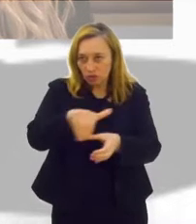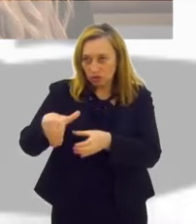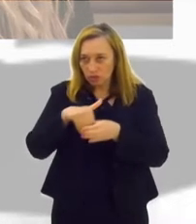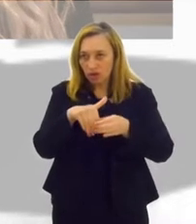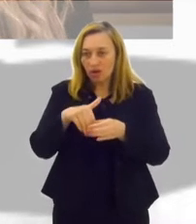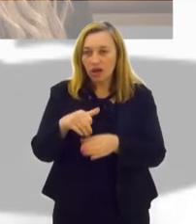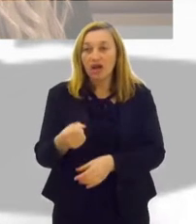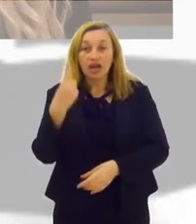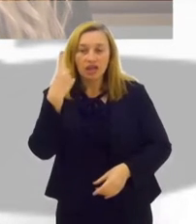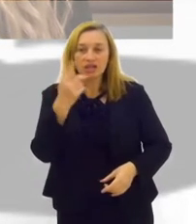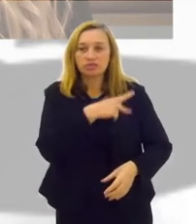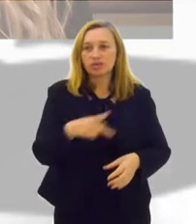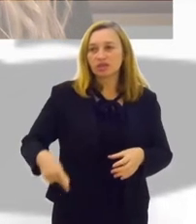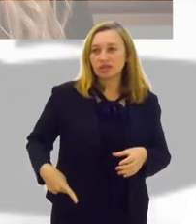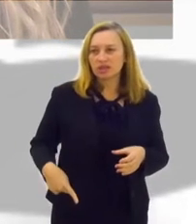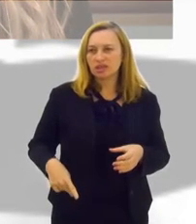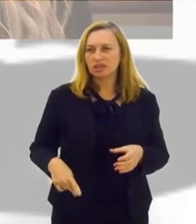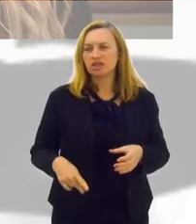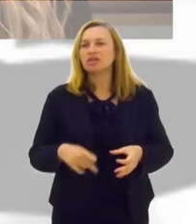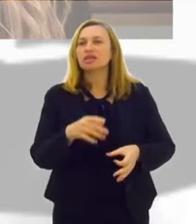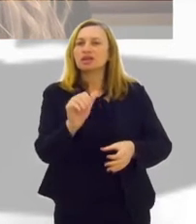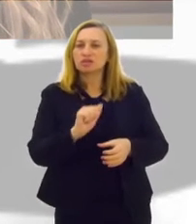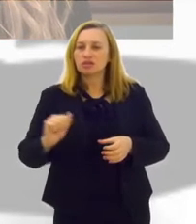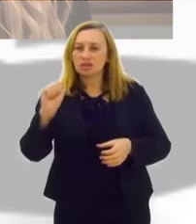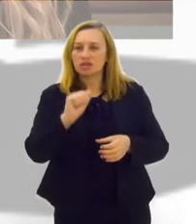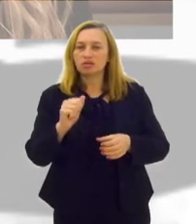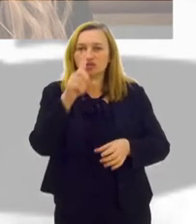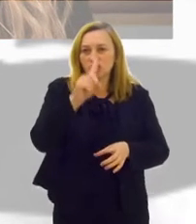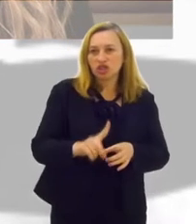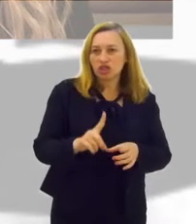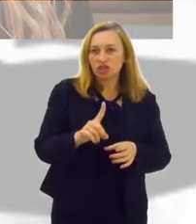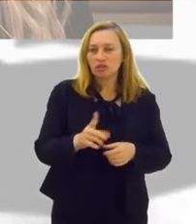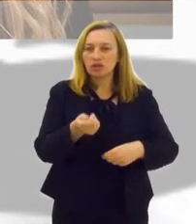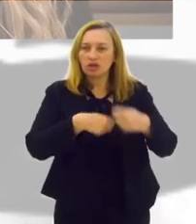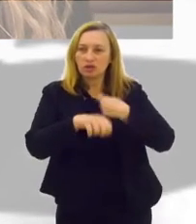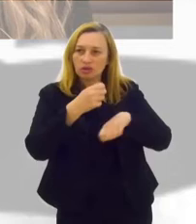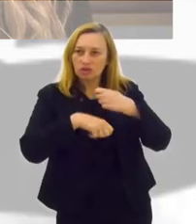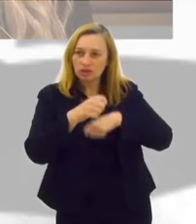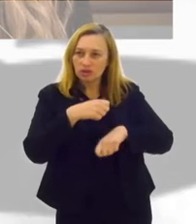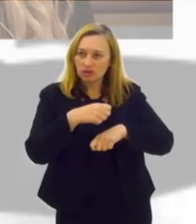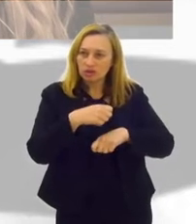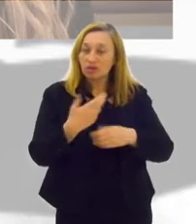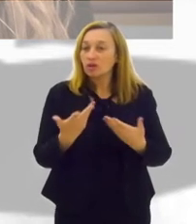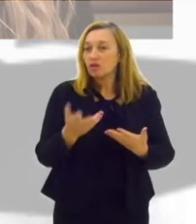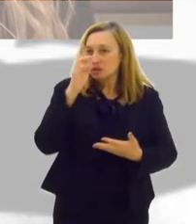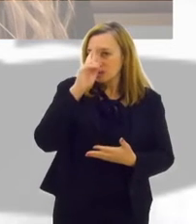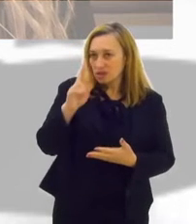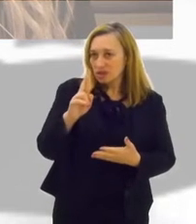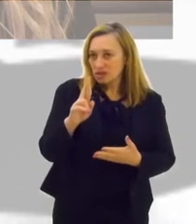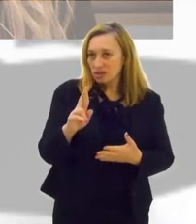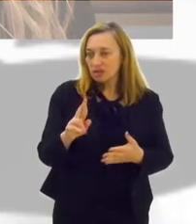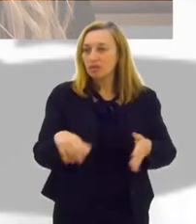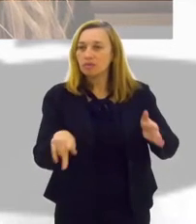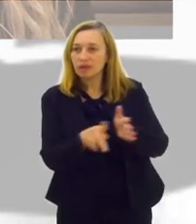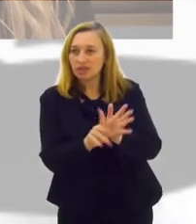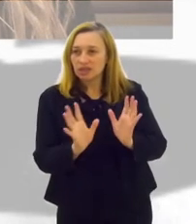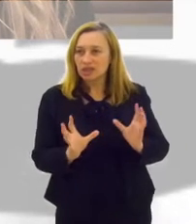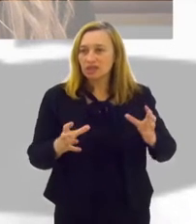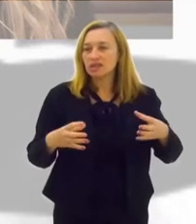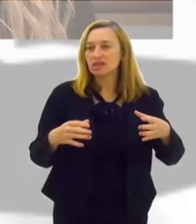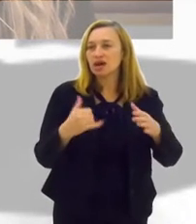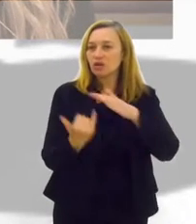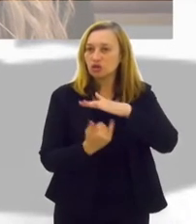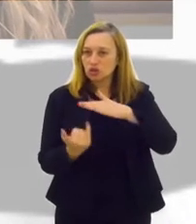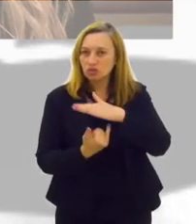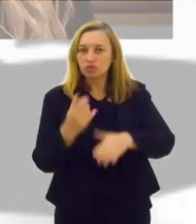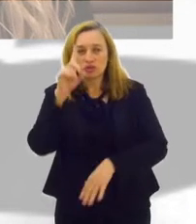Eleitoral. Ex-presidente da Associação Brasileira de Direito e Economia, o magistrado, o senhor, é membro do Instituto Brasileiro de